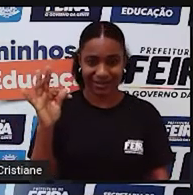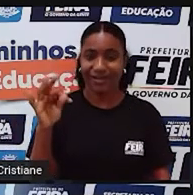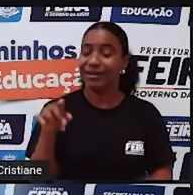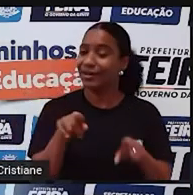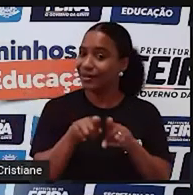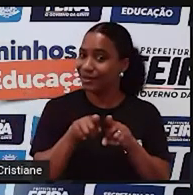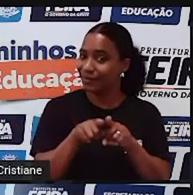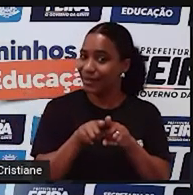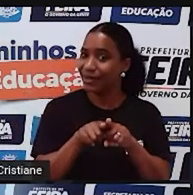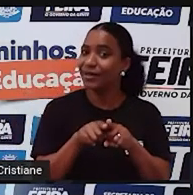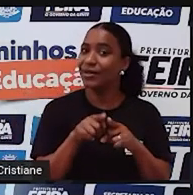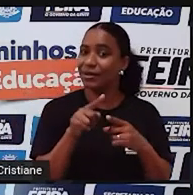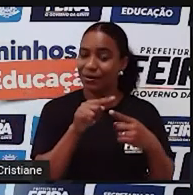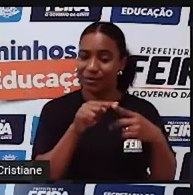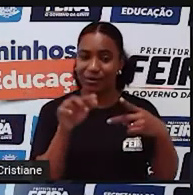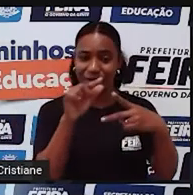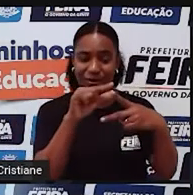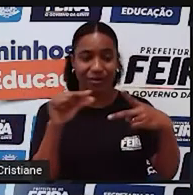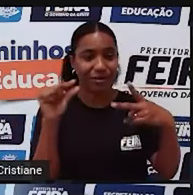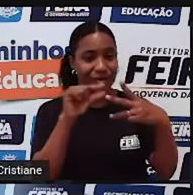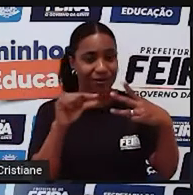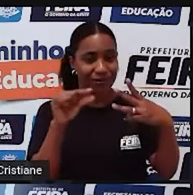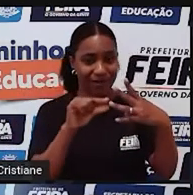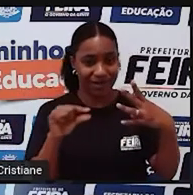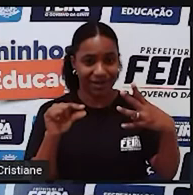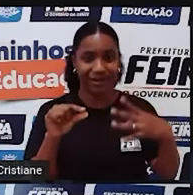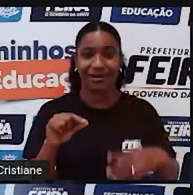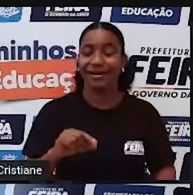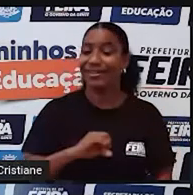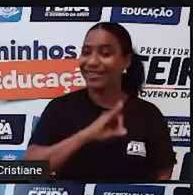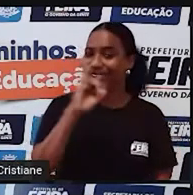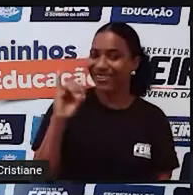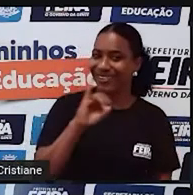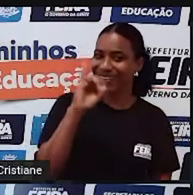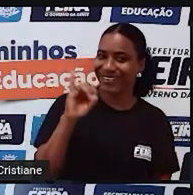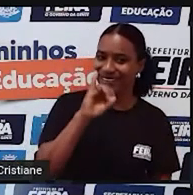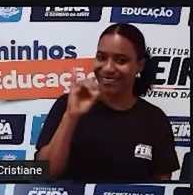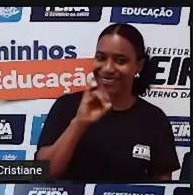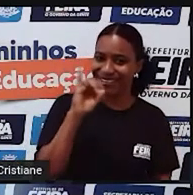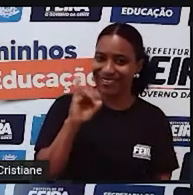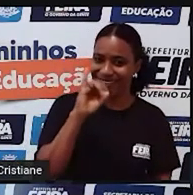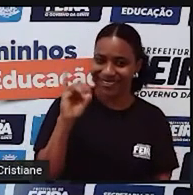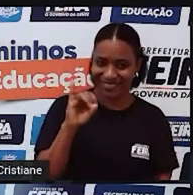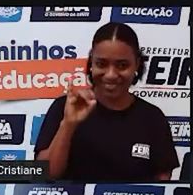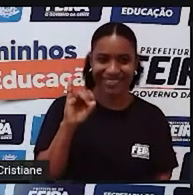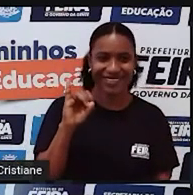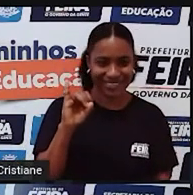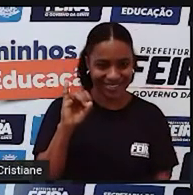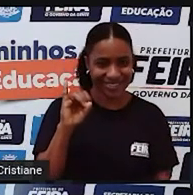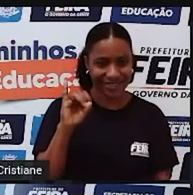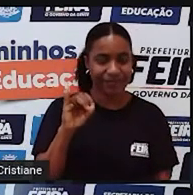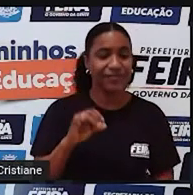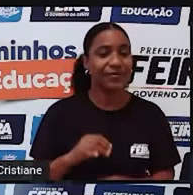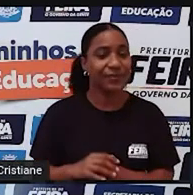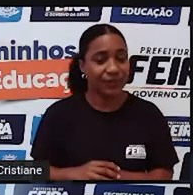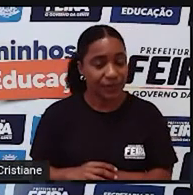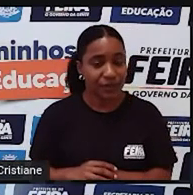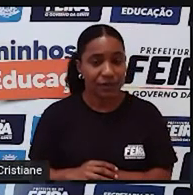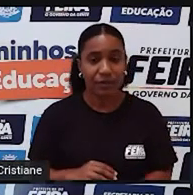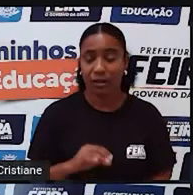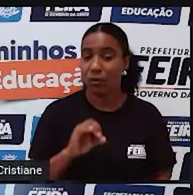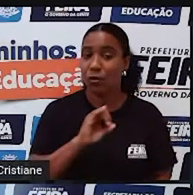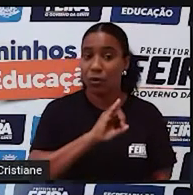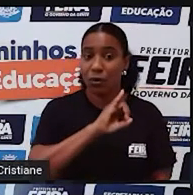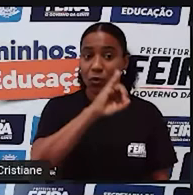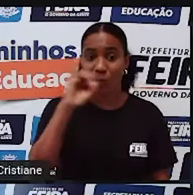também outras expressões de cumprimento. Hi is an informal greeting. Então, é uma forma